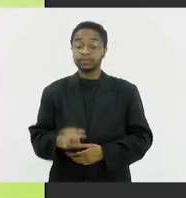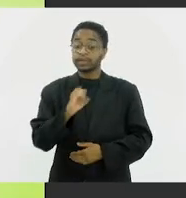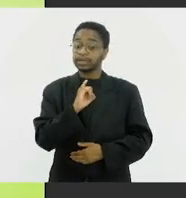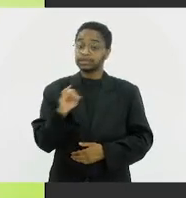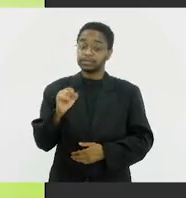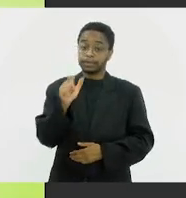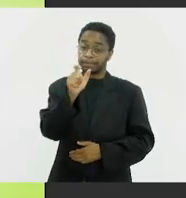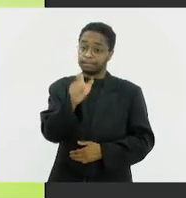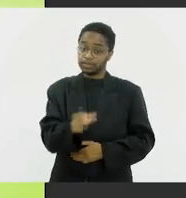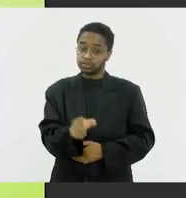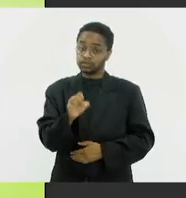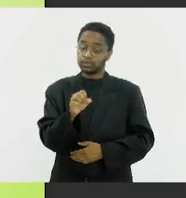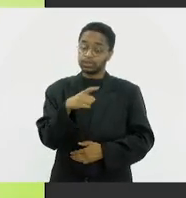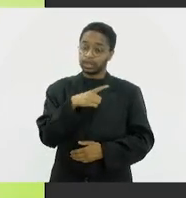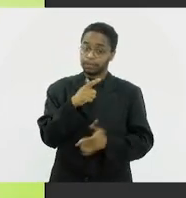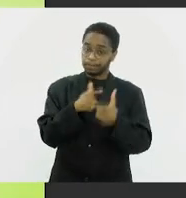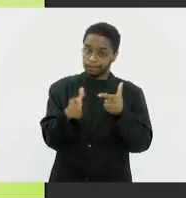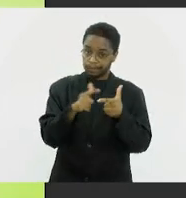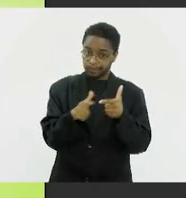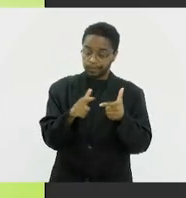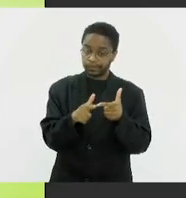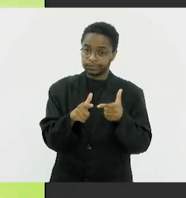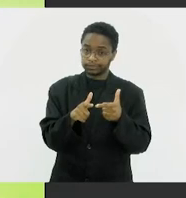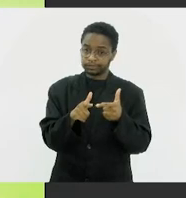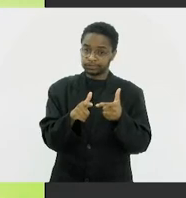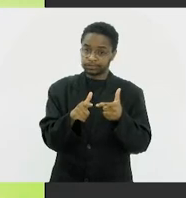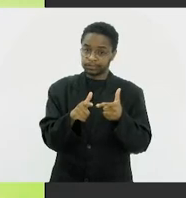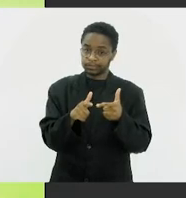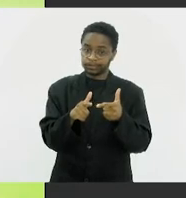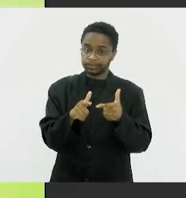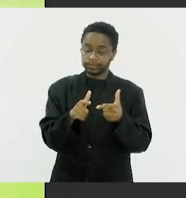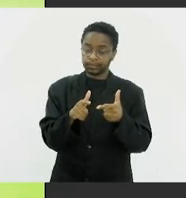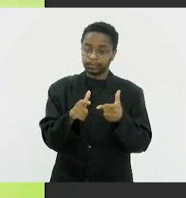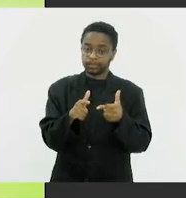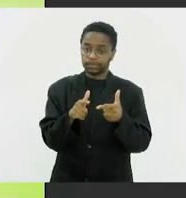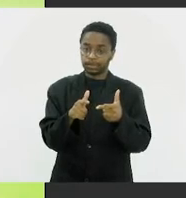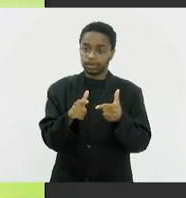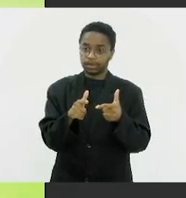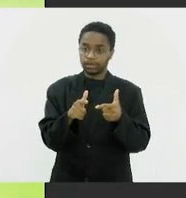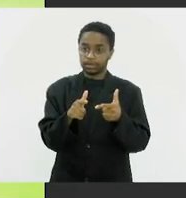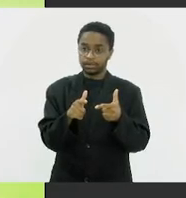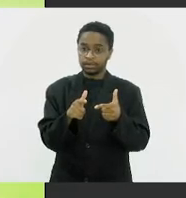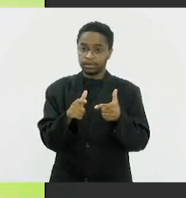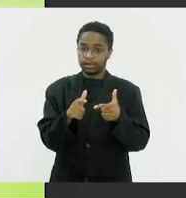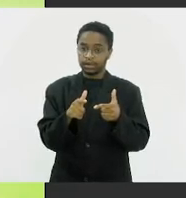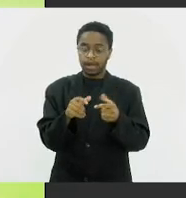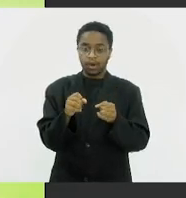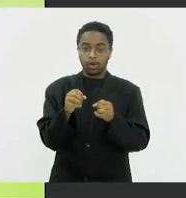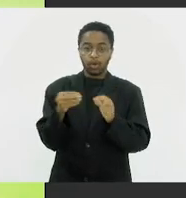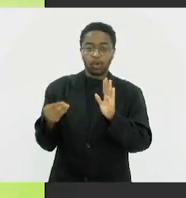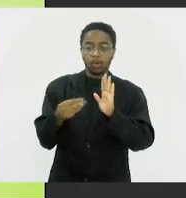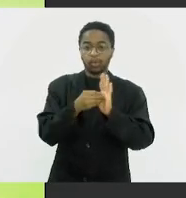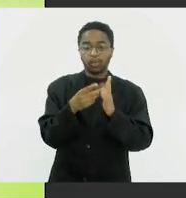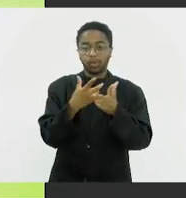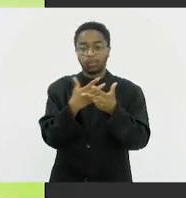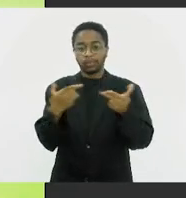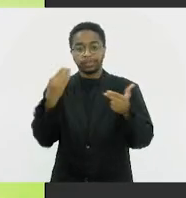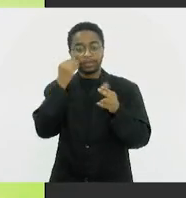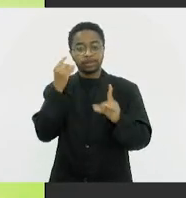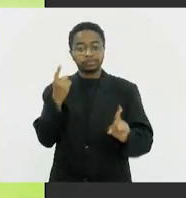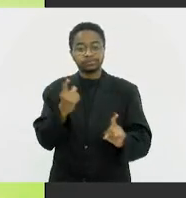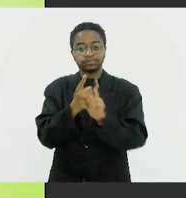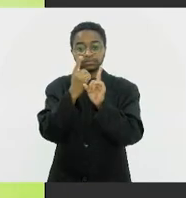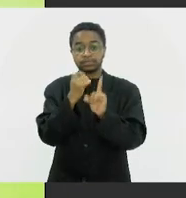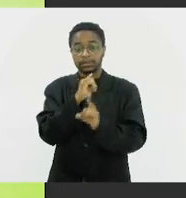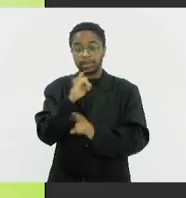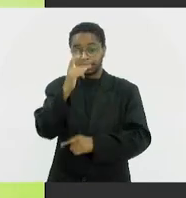algum tipo de problema, bota no bolso, bota alguma coisa de identificação, que é para quando alguém achar.